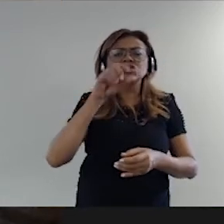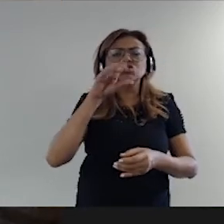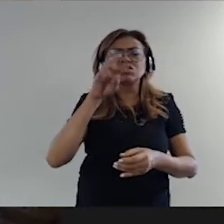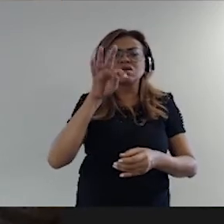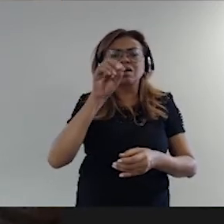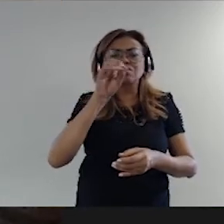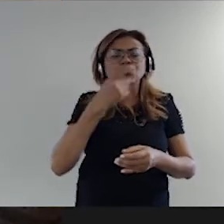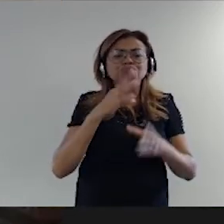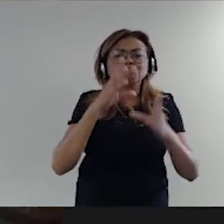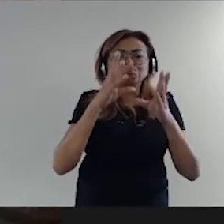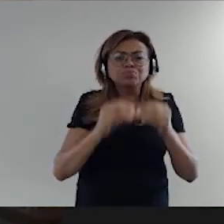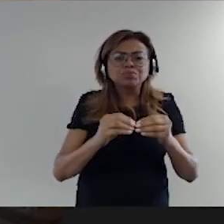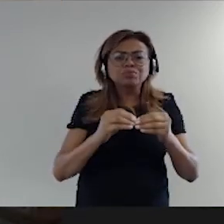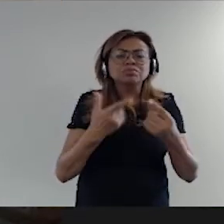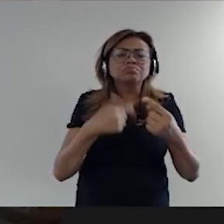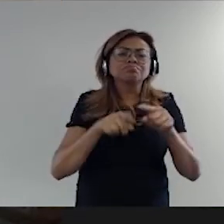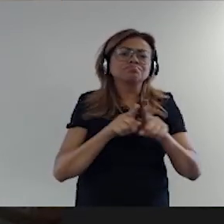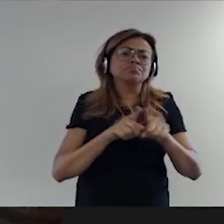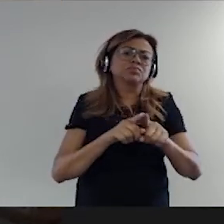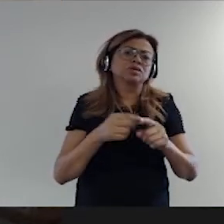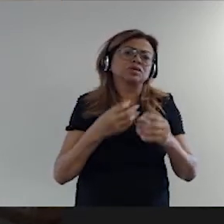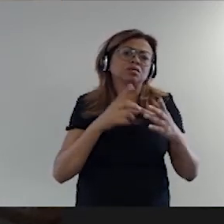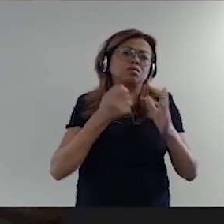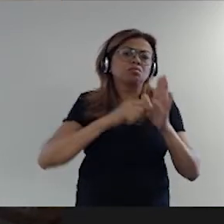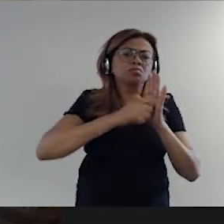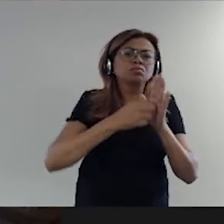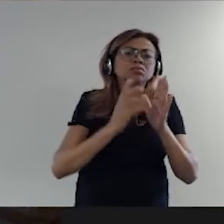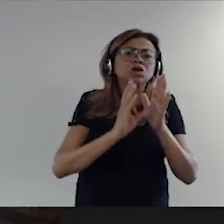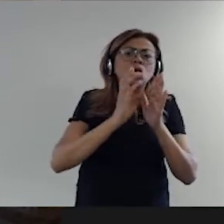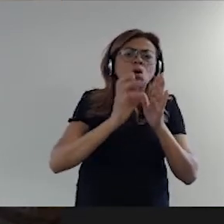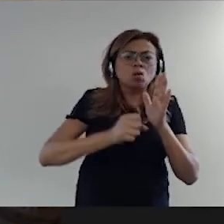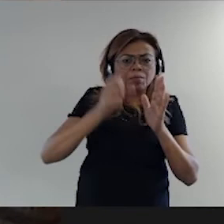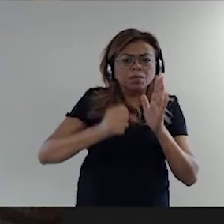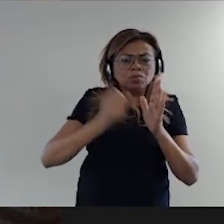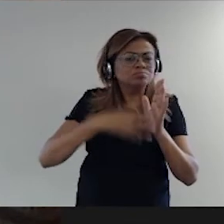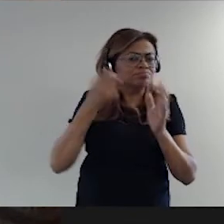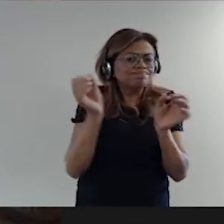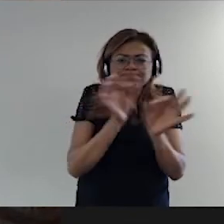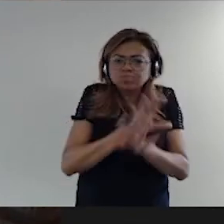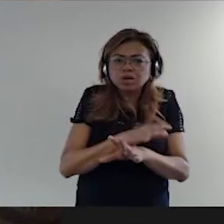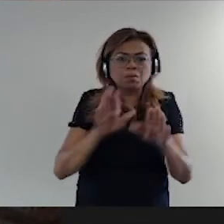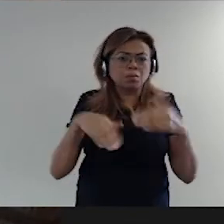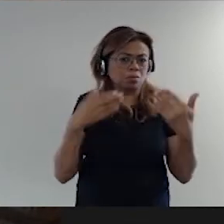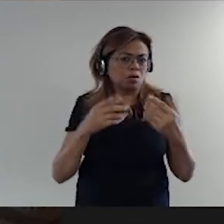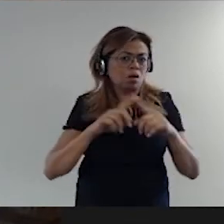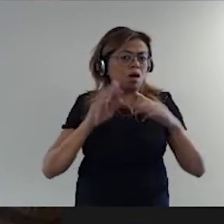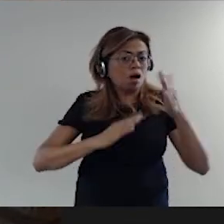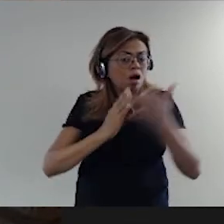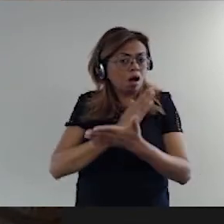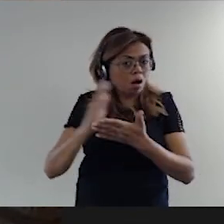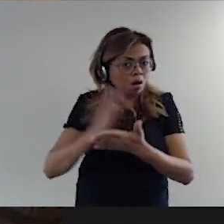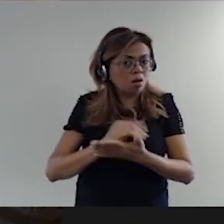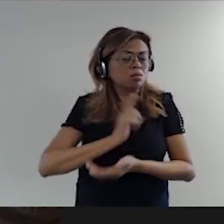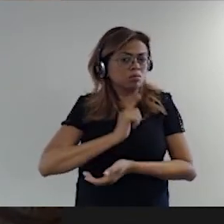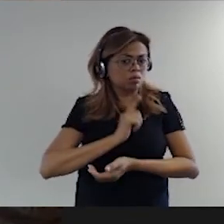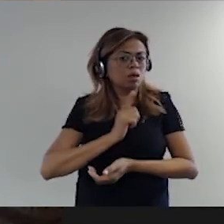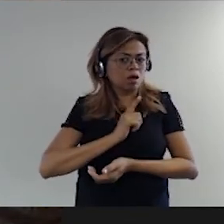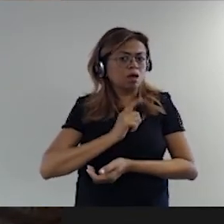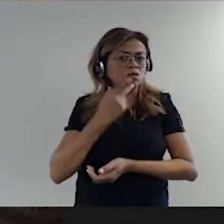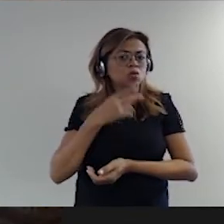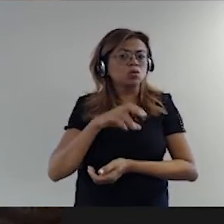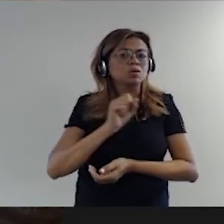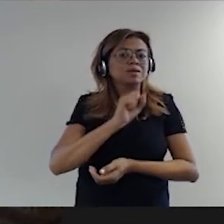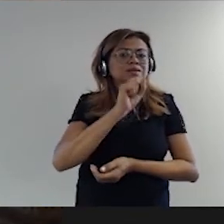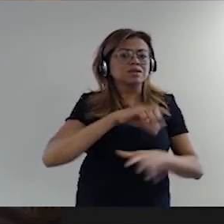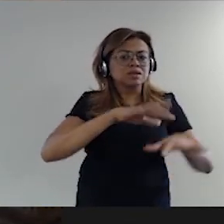para os sindicatos patronais, eles continuaram beneficiários do Sistema S, então continuaram tendo uma fonte alternativa